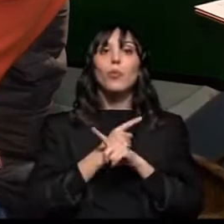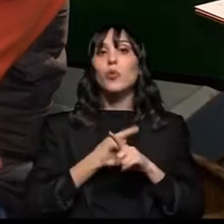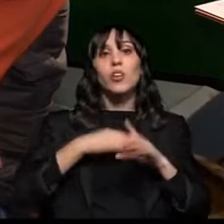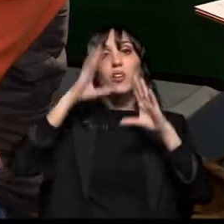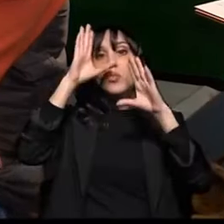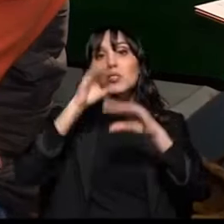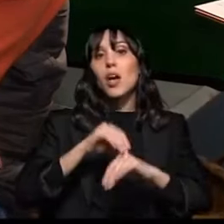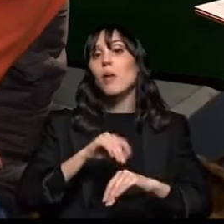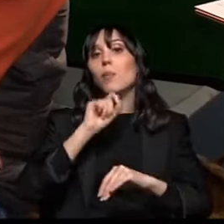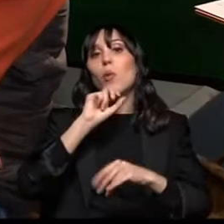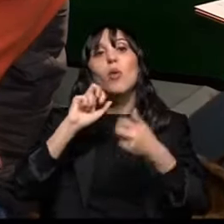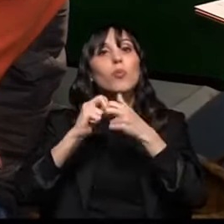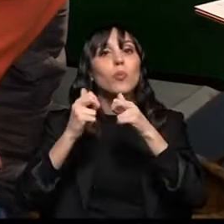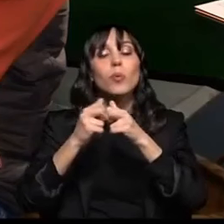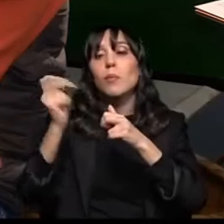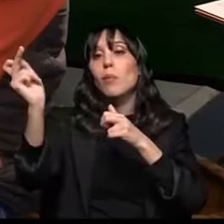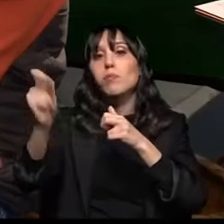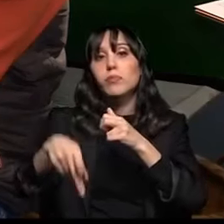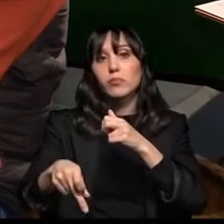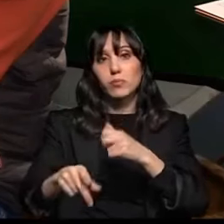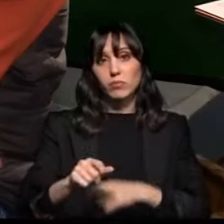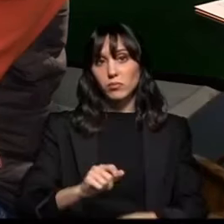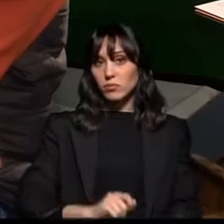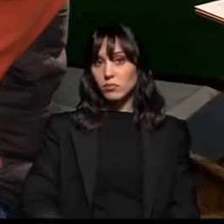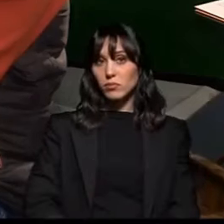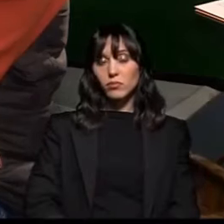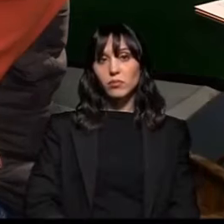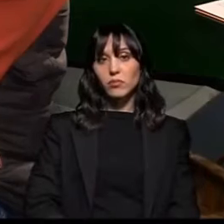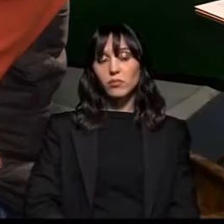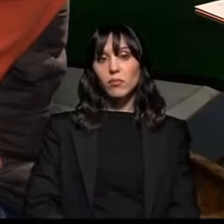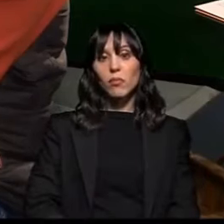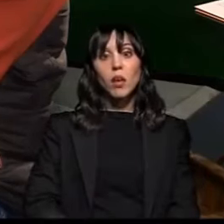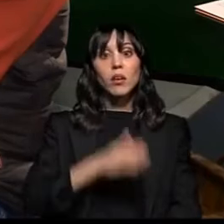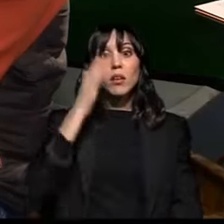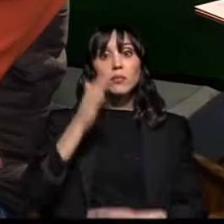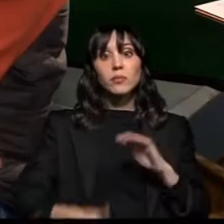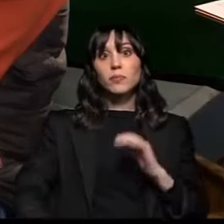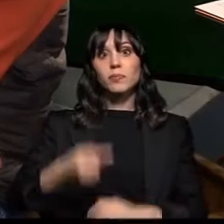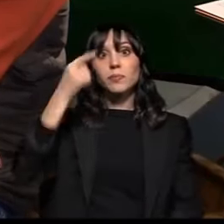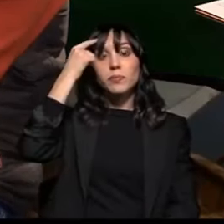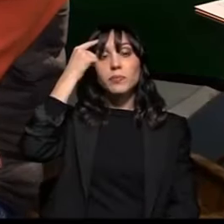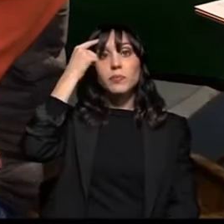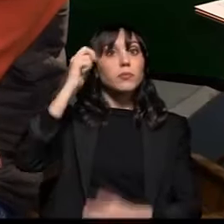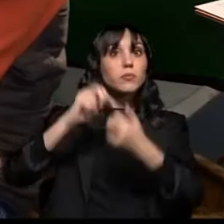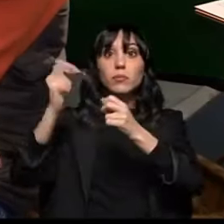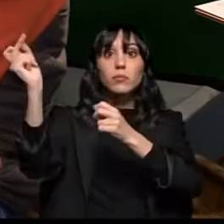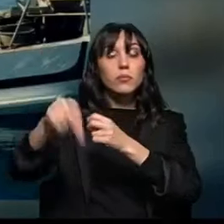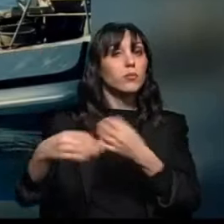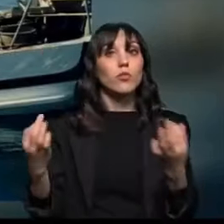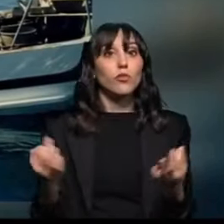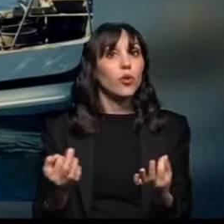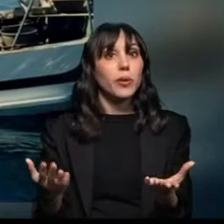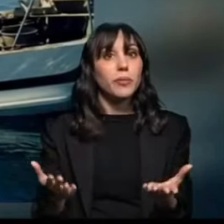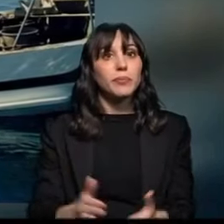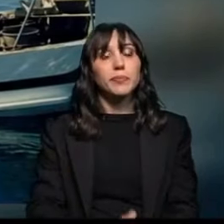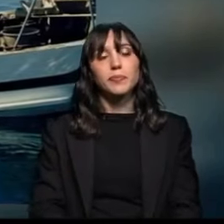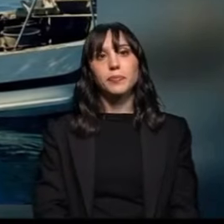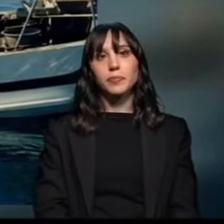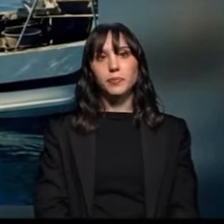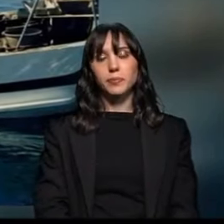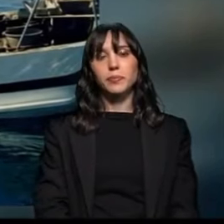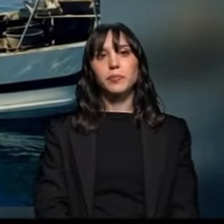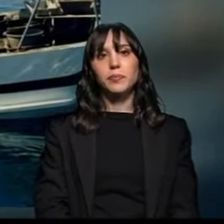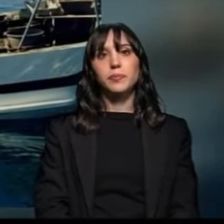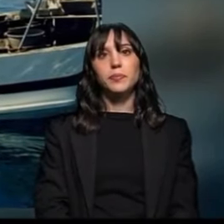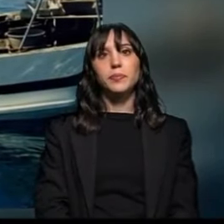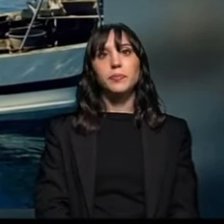espera. Quando a gente mal cai em nós, está uma tragédia a dar-se. Claro. A senhora começou a ter os